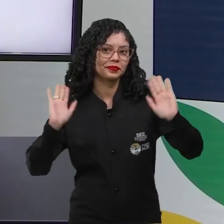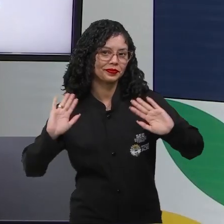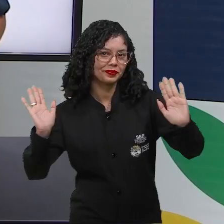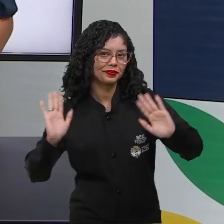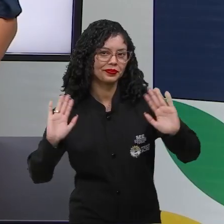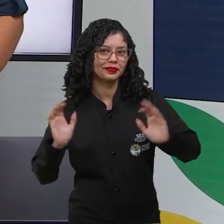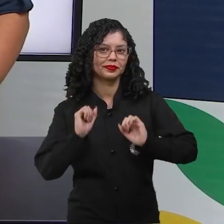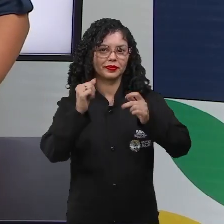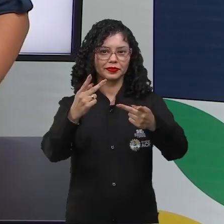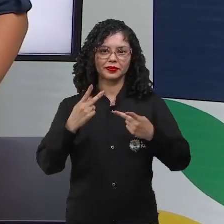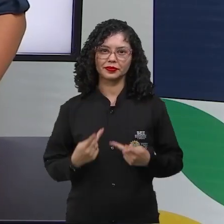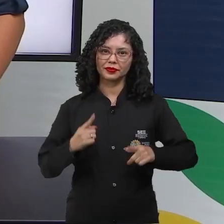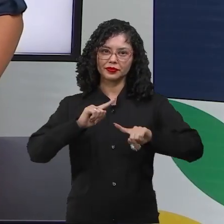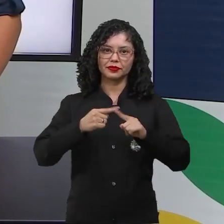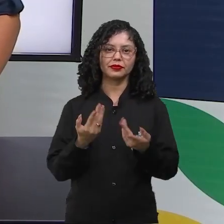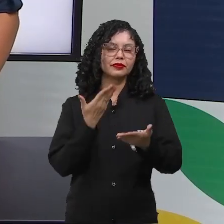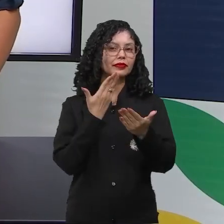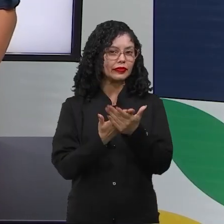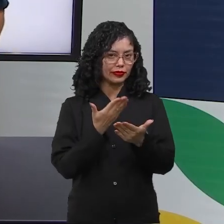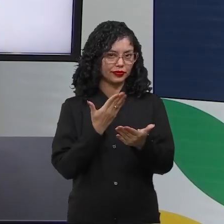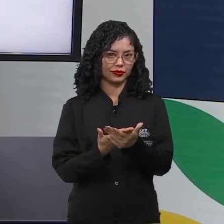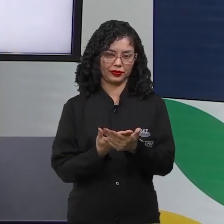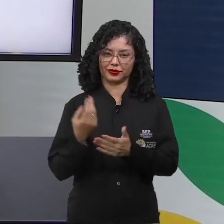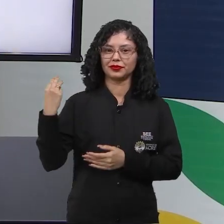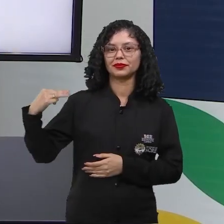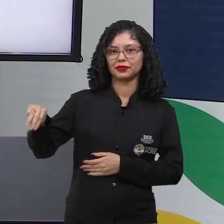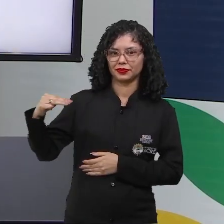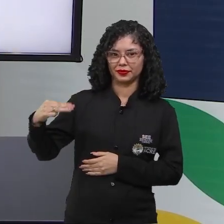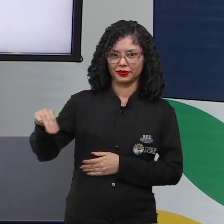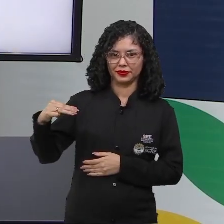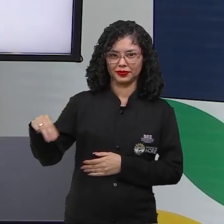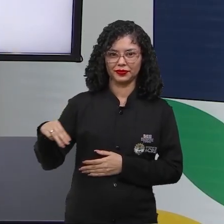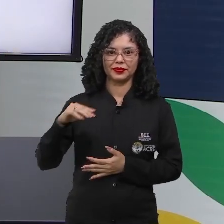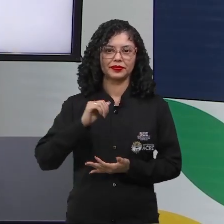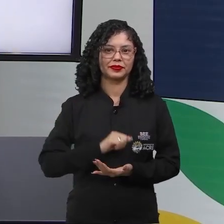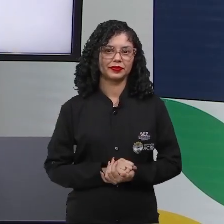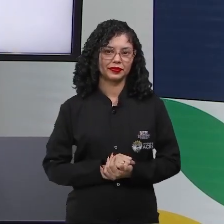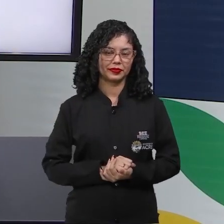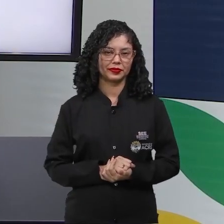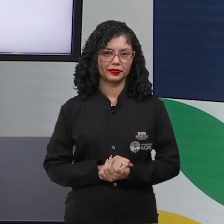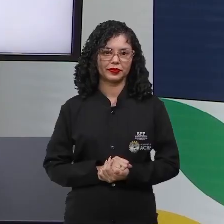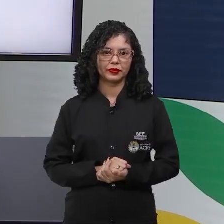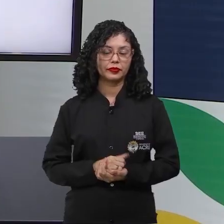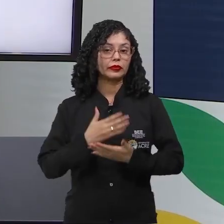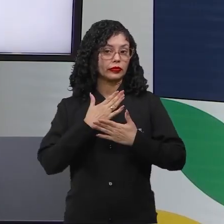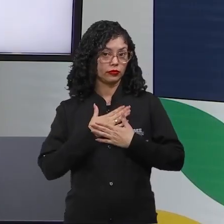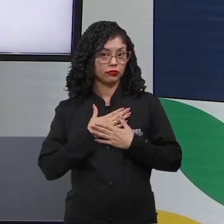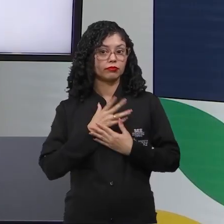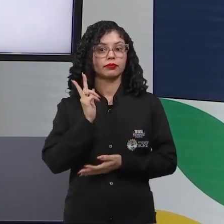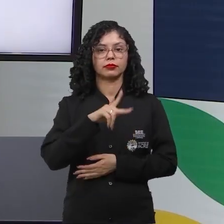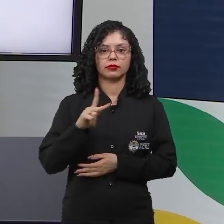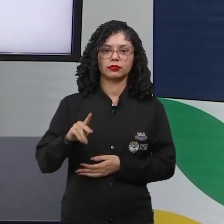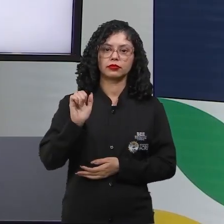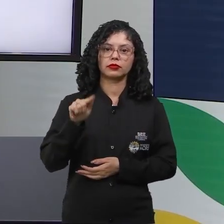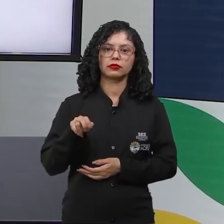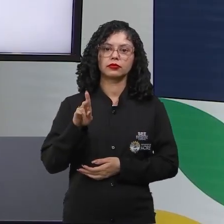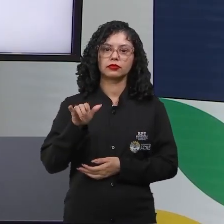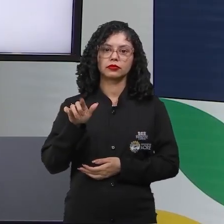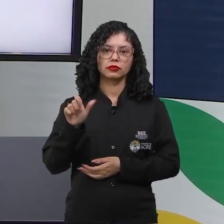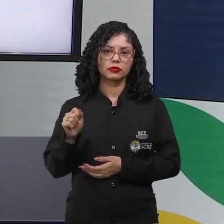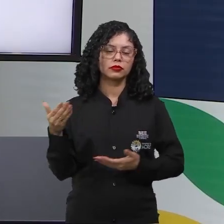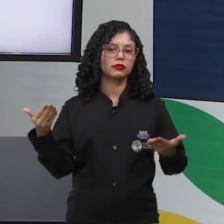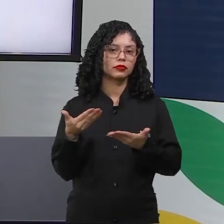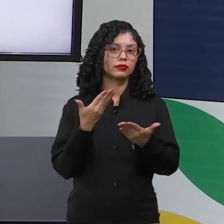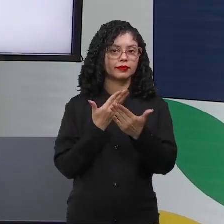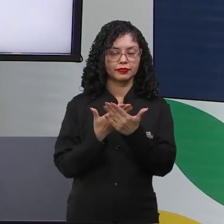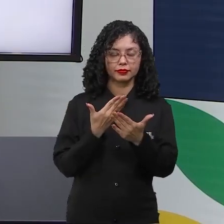Olá, seja muito bem-vindo a mais uma aula de matemática. Eu sou o professor Áquila e